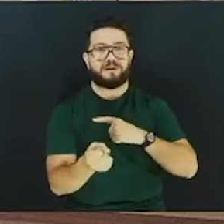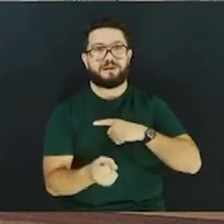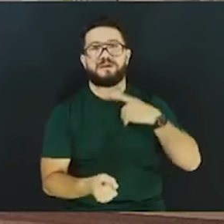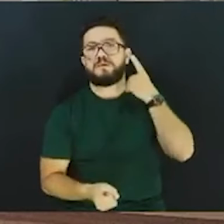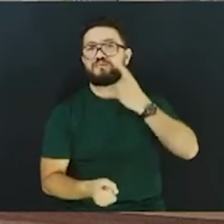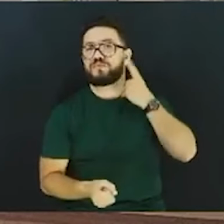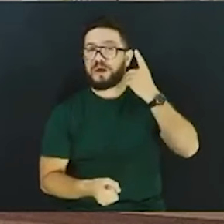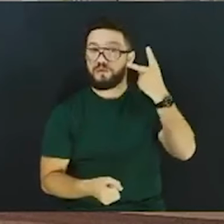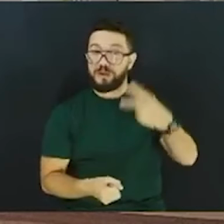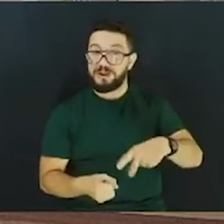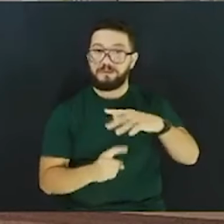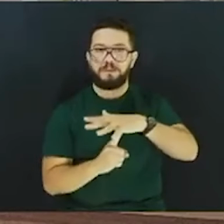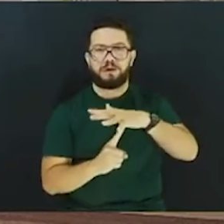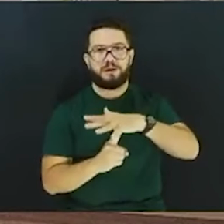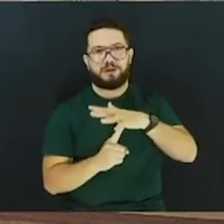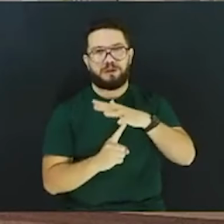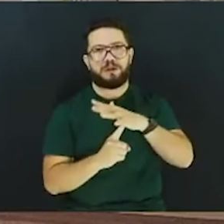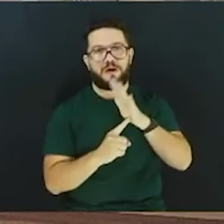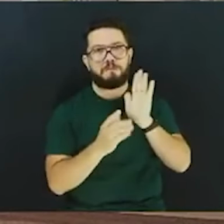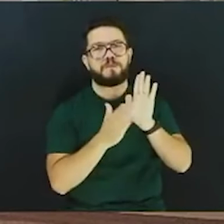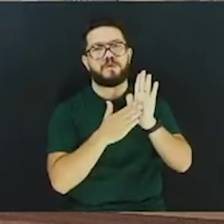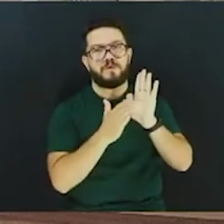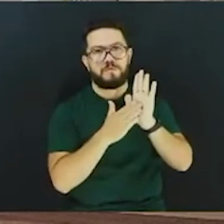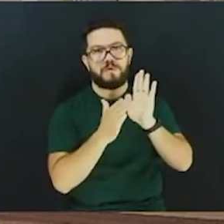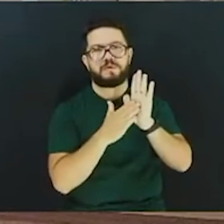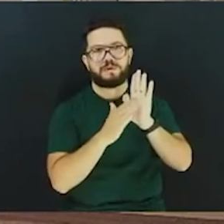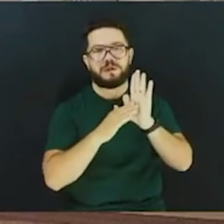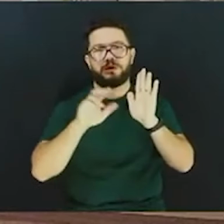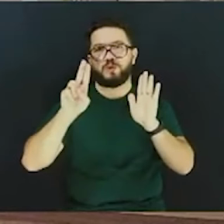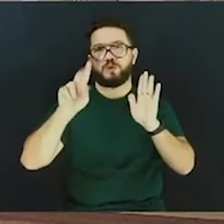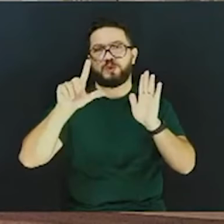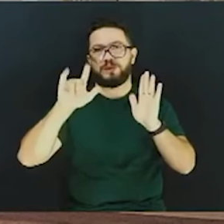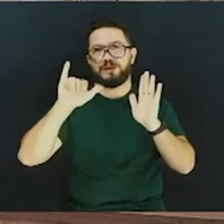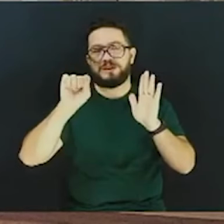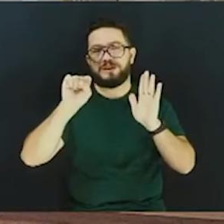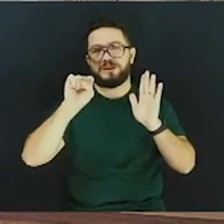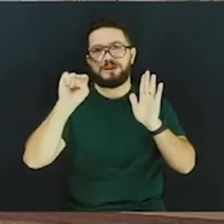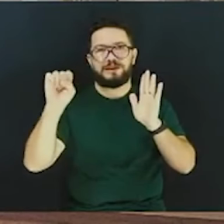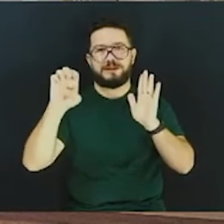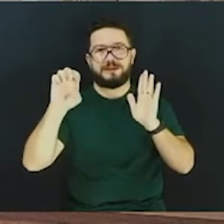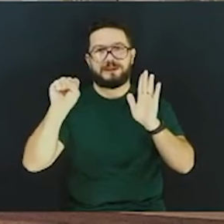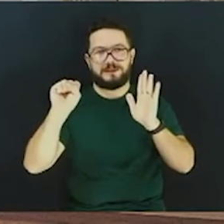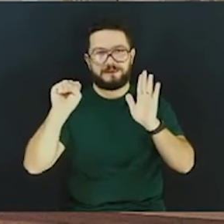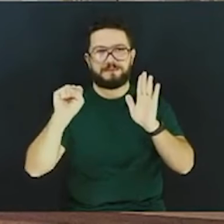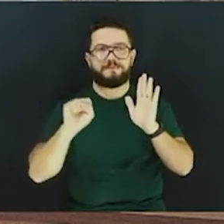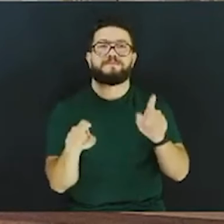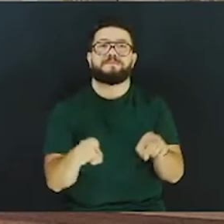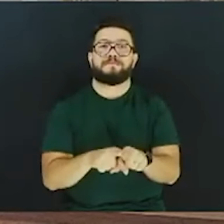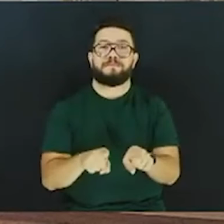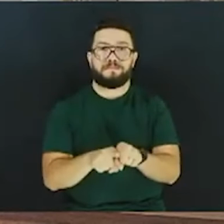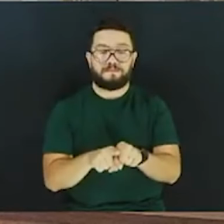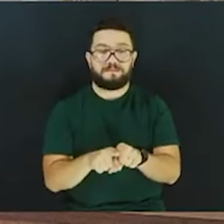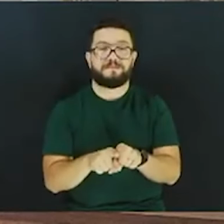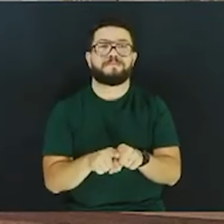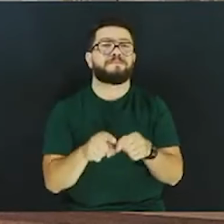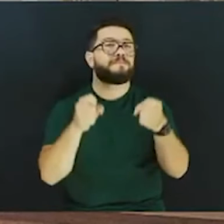falado inclusive sobre esse tema aqui pelo secretário municipal de Finanças Cristiano Rose que é algo que